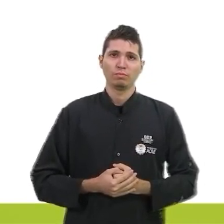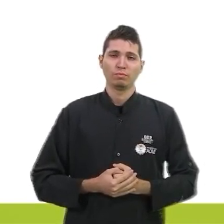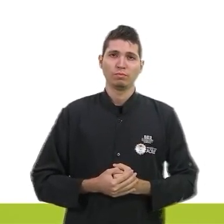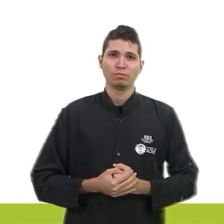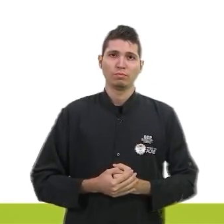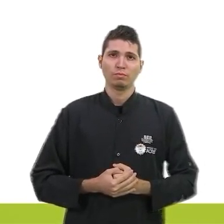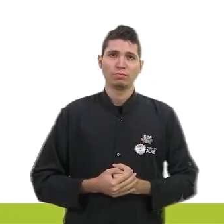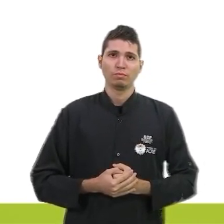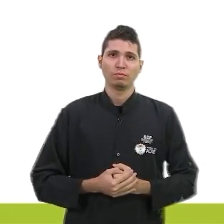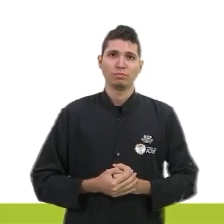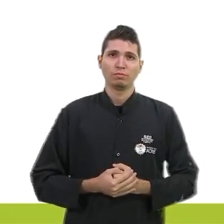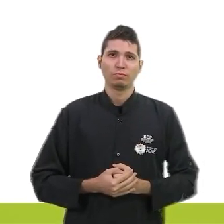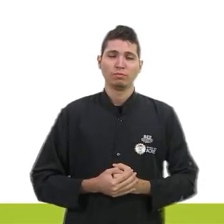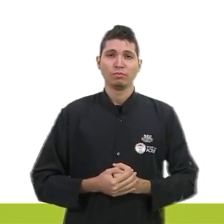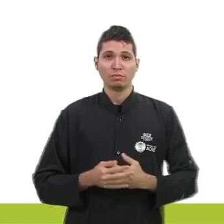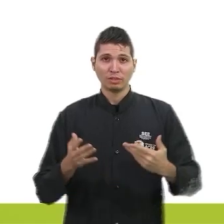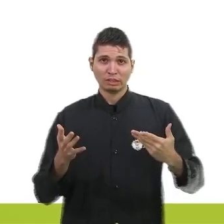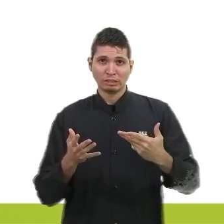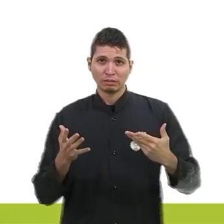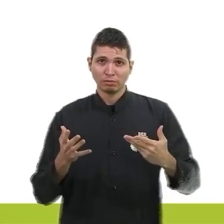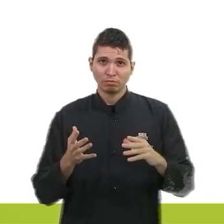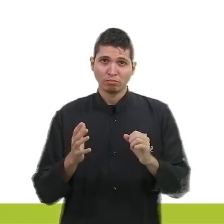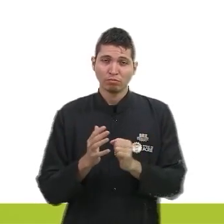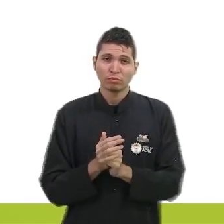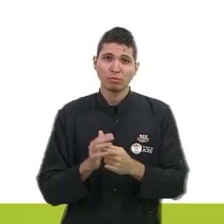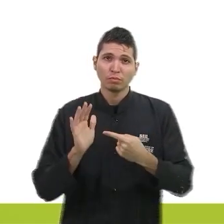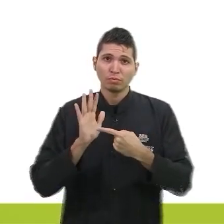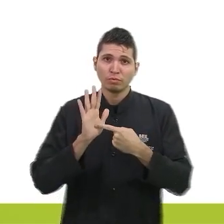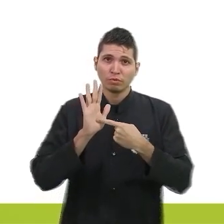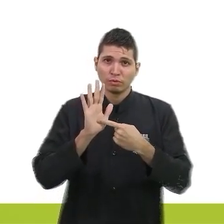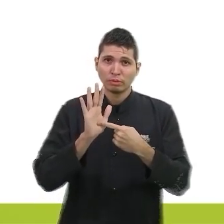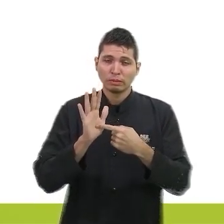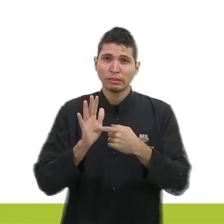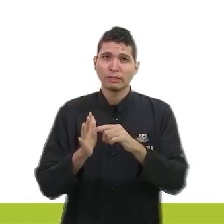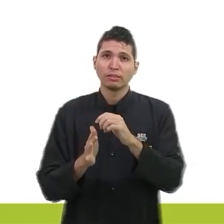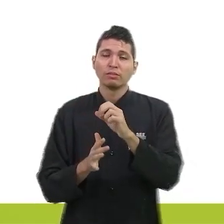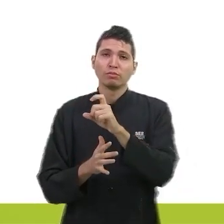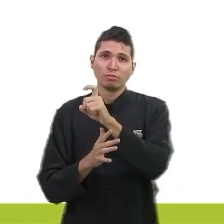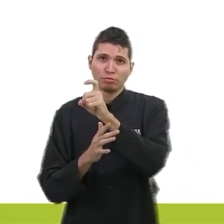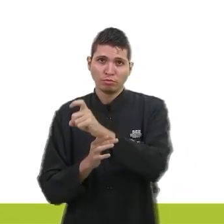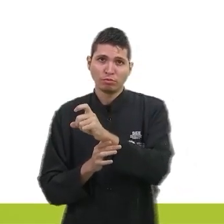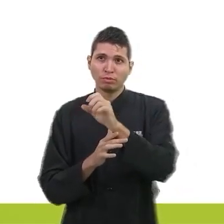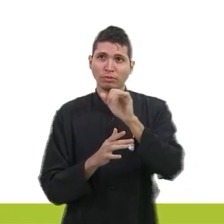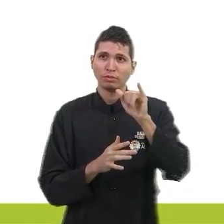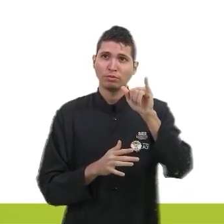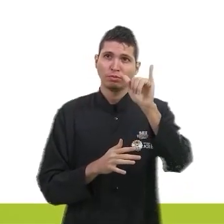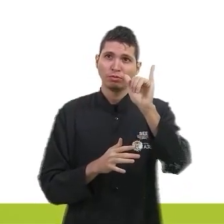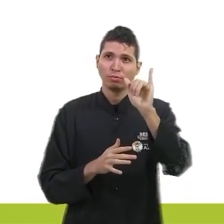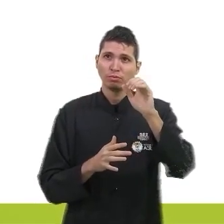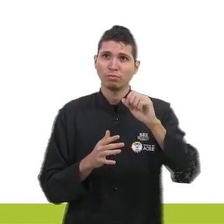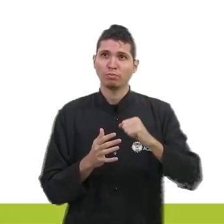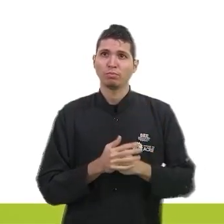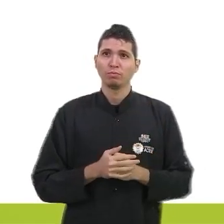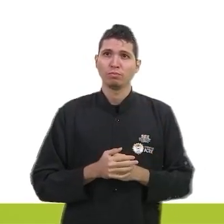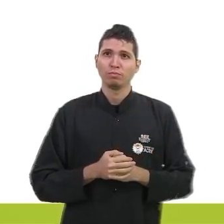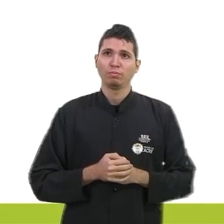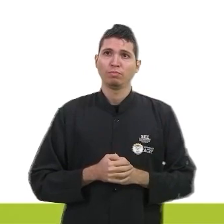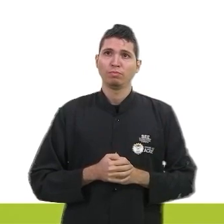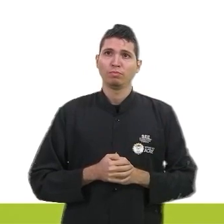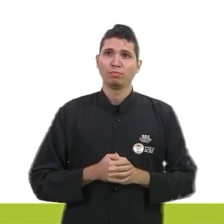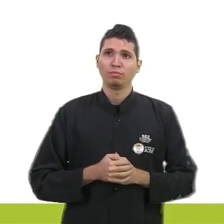tentar descrever esse x e esse y em função desse ângulo aqui, que é o